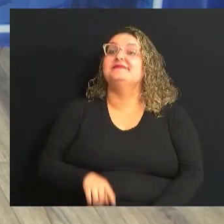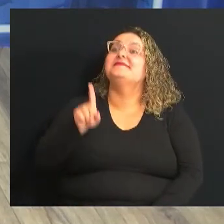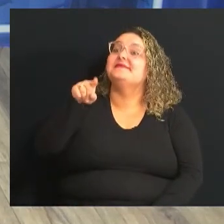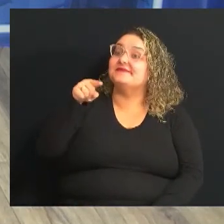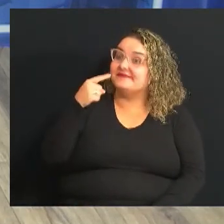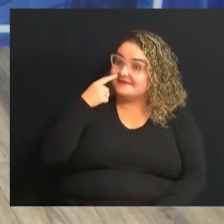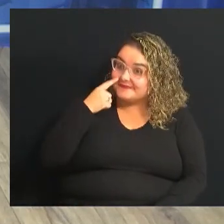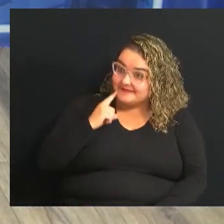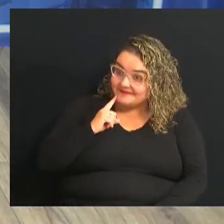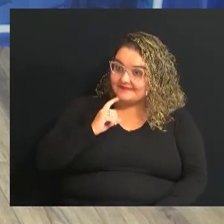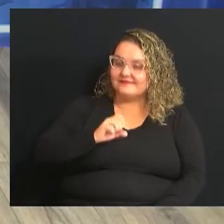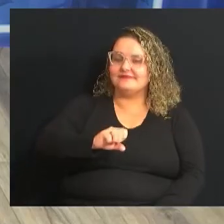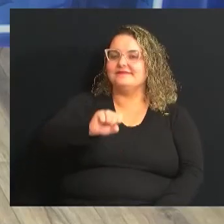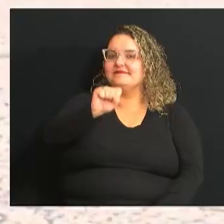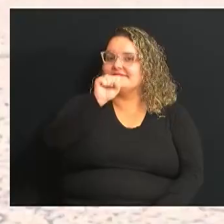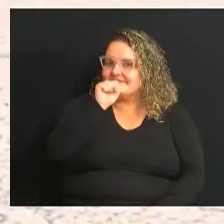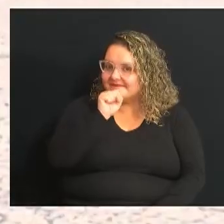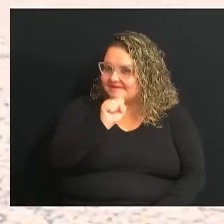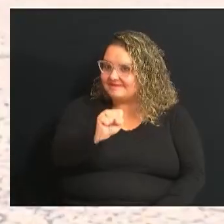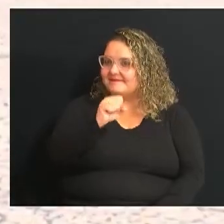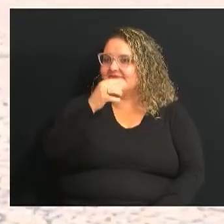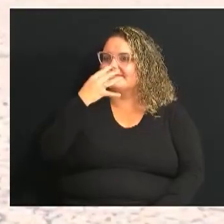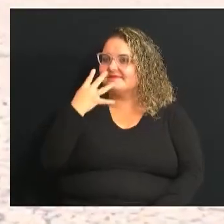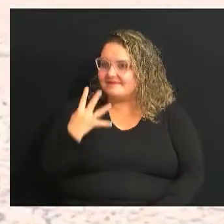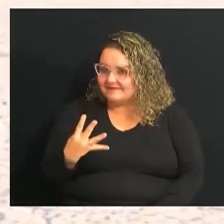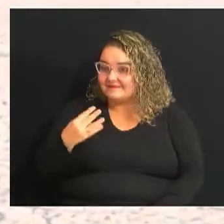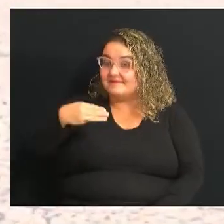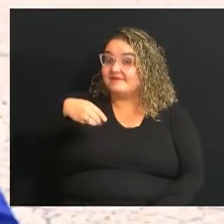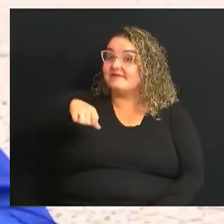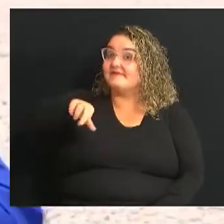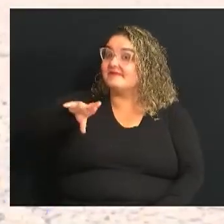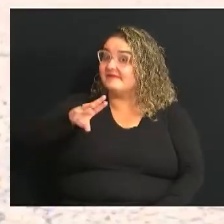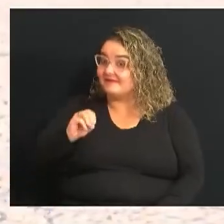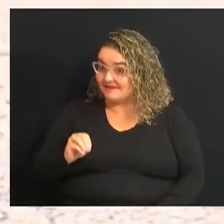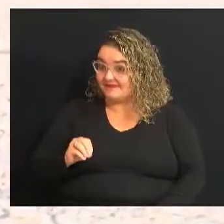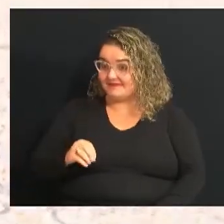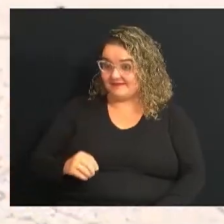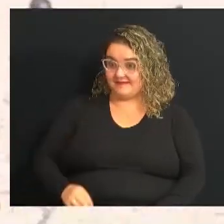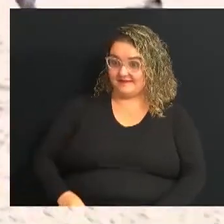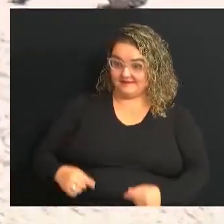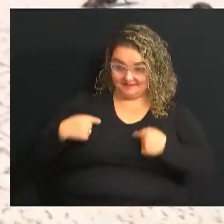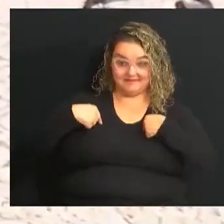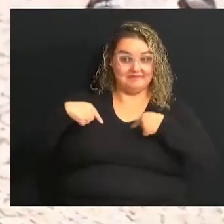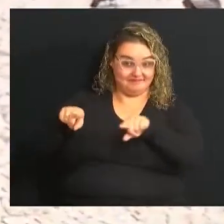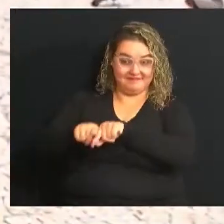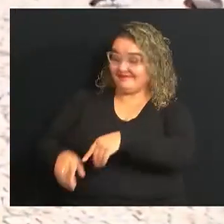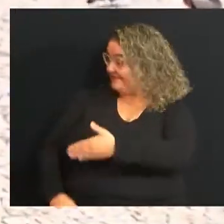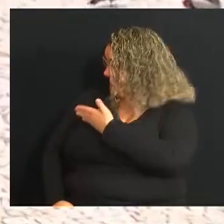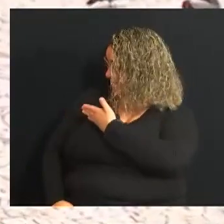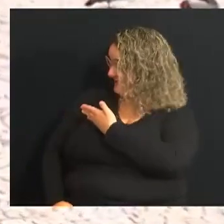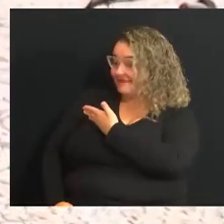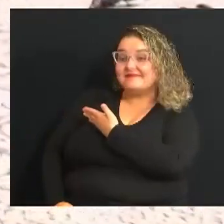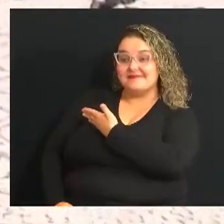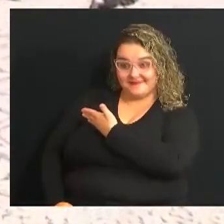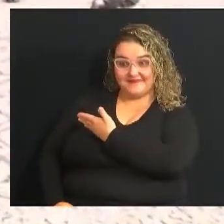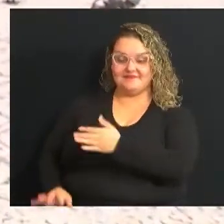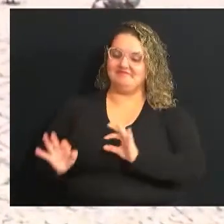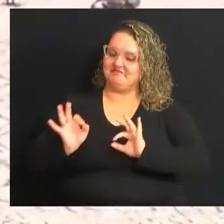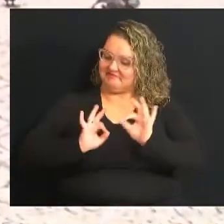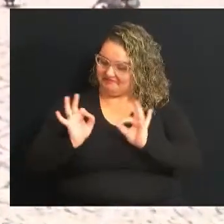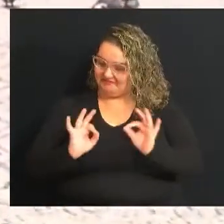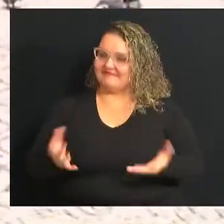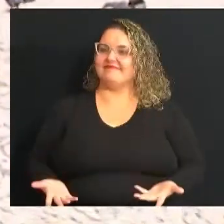transmitir tudo. E os detalhes desse telão, toda a movimentação que está por lá, olha só, quem vai contar pra gente